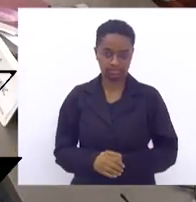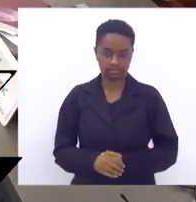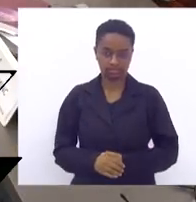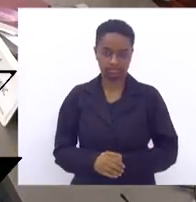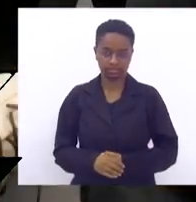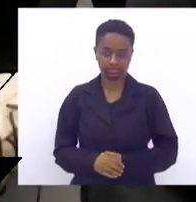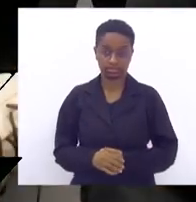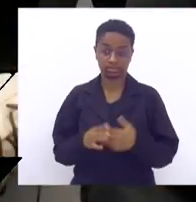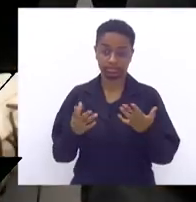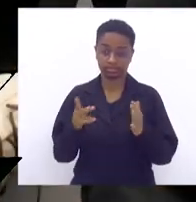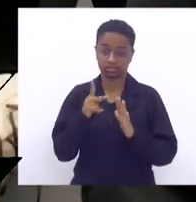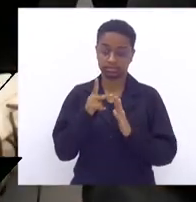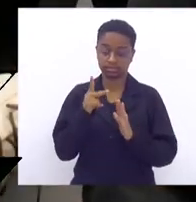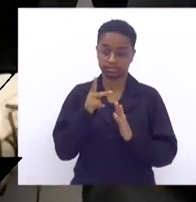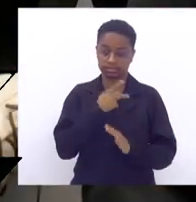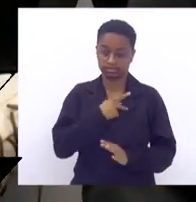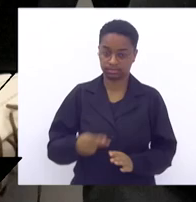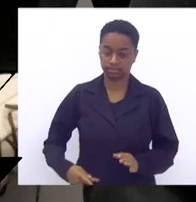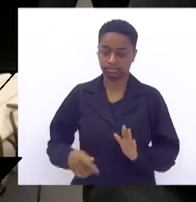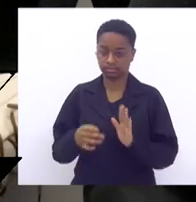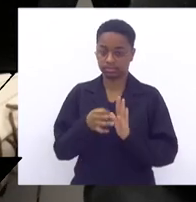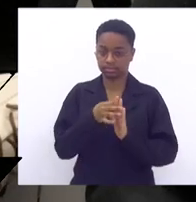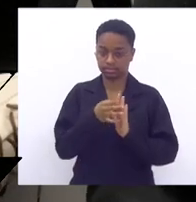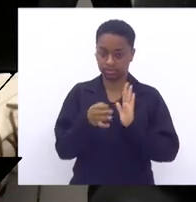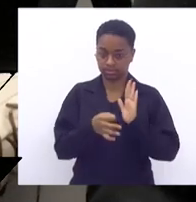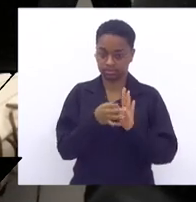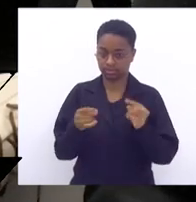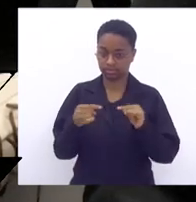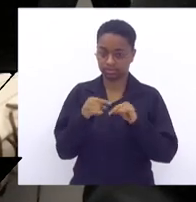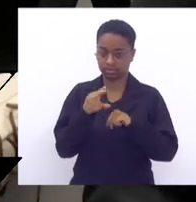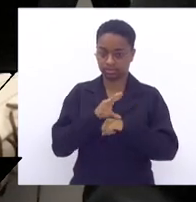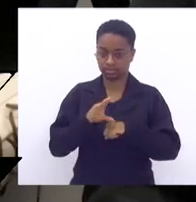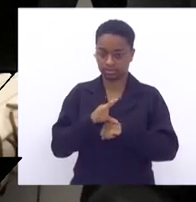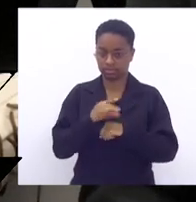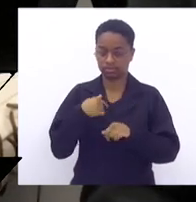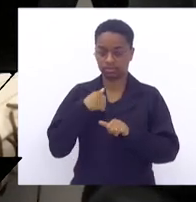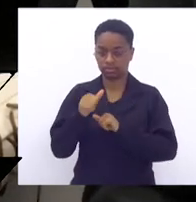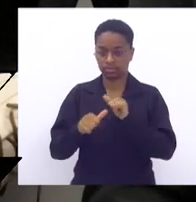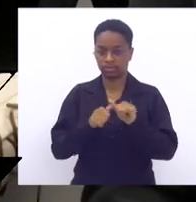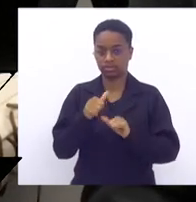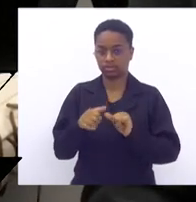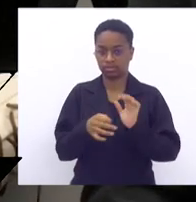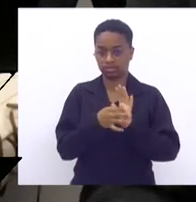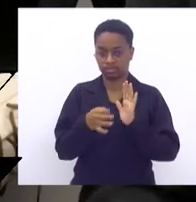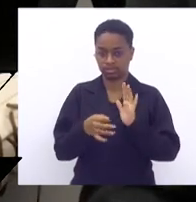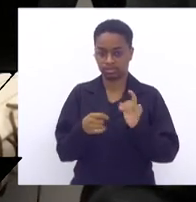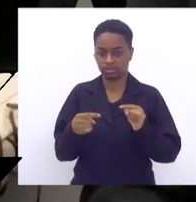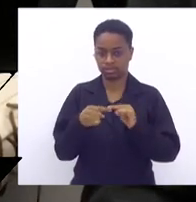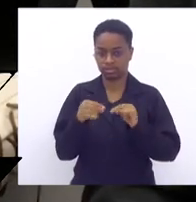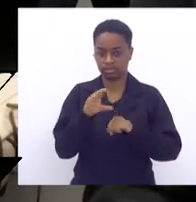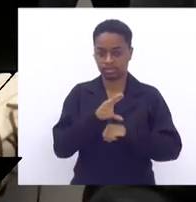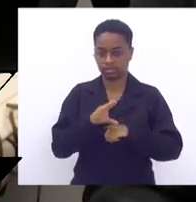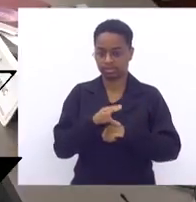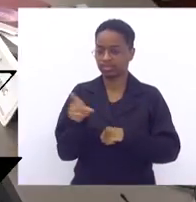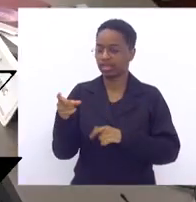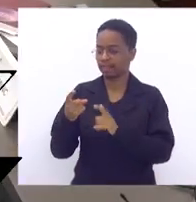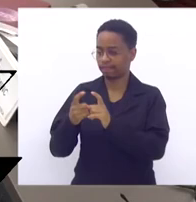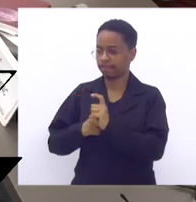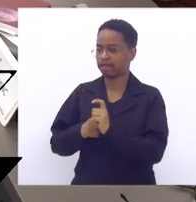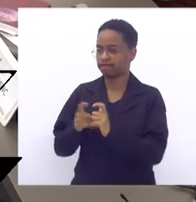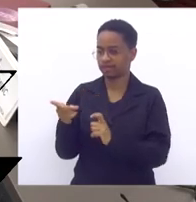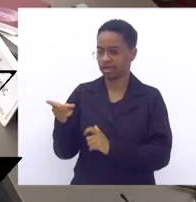Senhor presidente, parecer pela constitucionalidade. Estou alterando parecer pela constitucionalidade. Está devendo ao deputado Cozzolino,